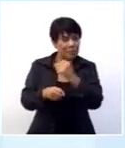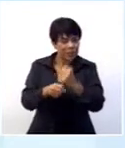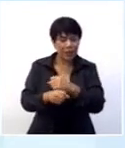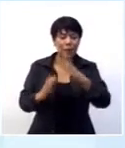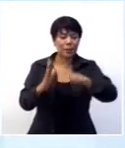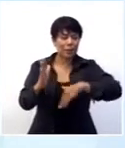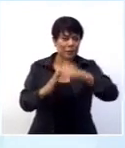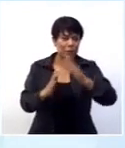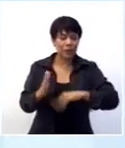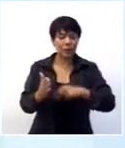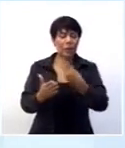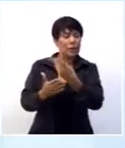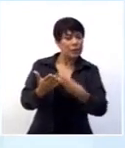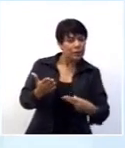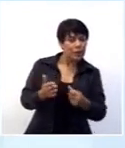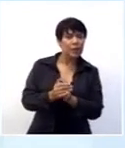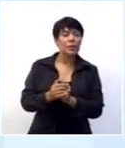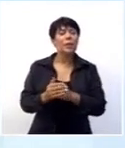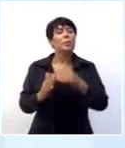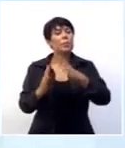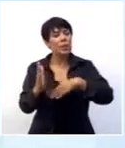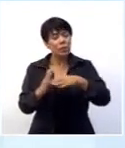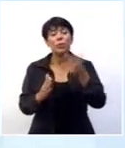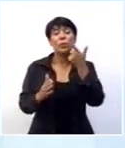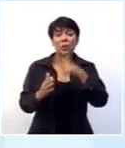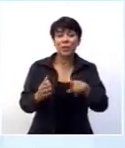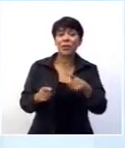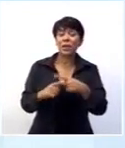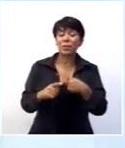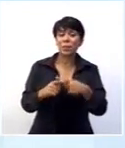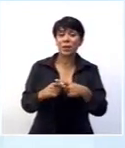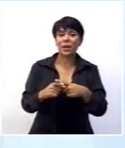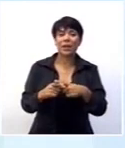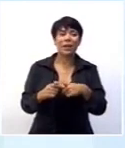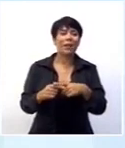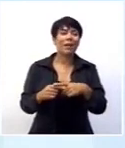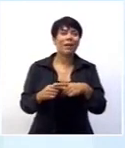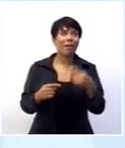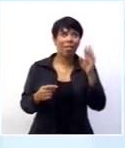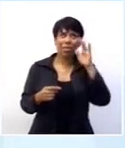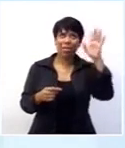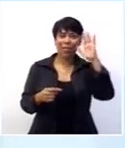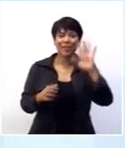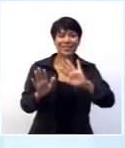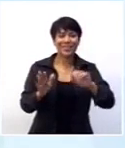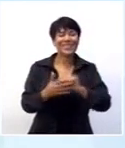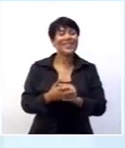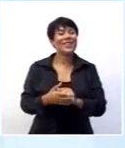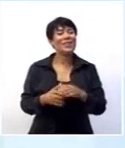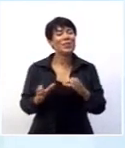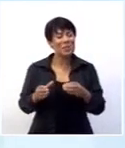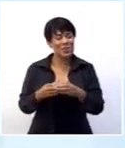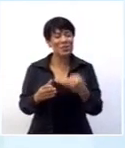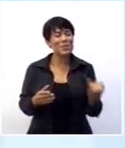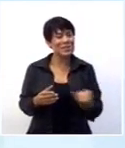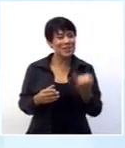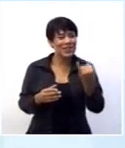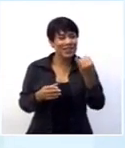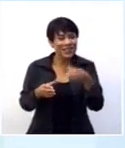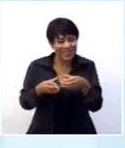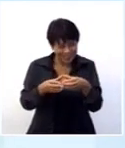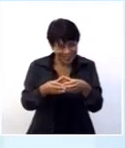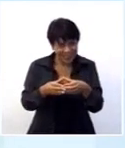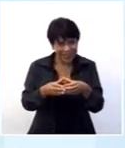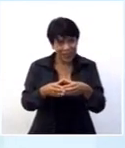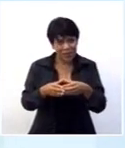pintores, desenhistas, pintores de novo, porque o professor se distraiu, né? Então tem uma série de pessoas importantes dentro desse grupo